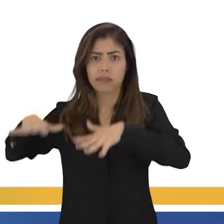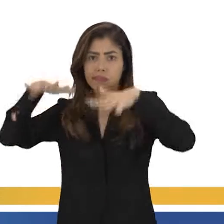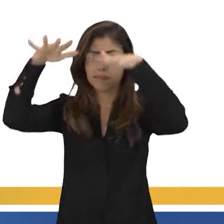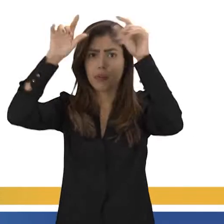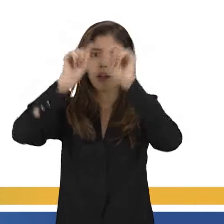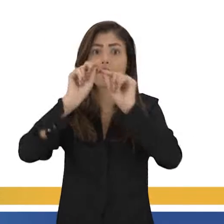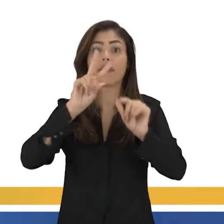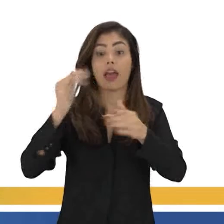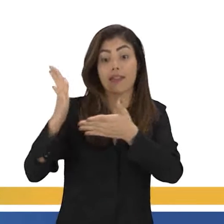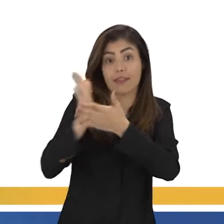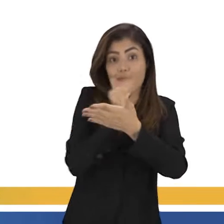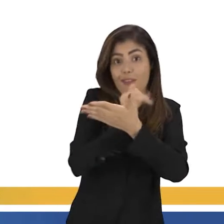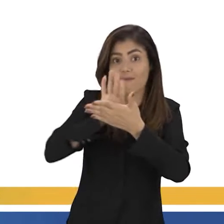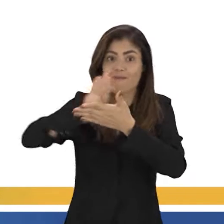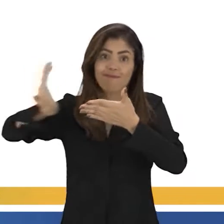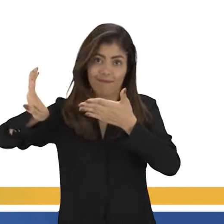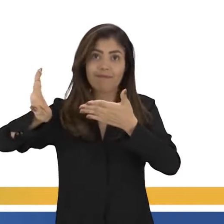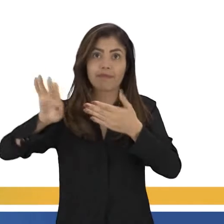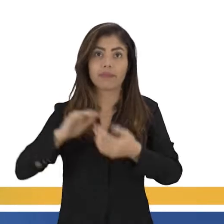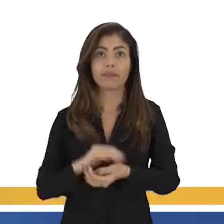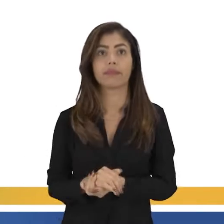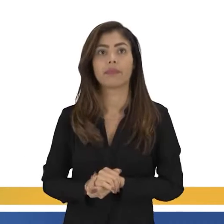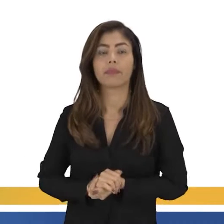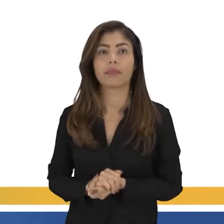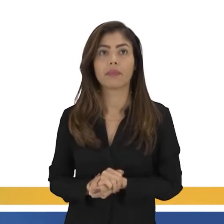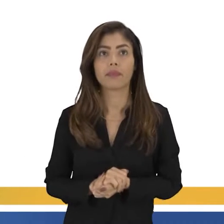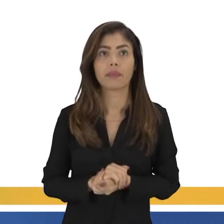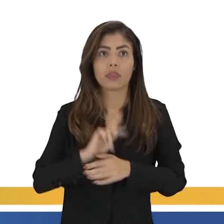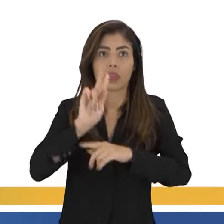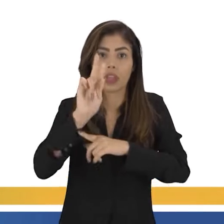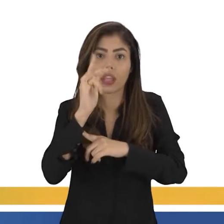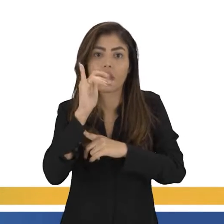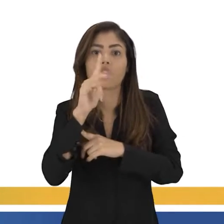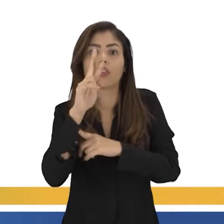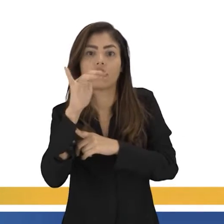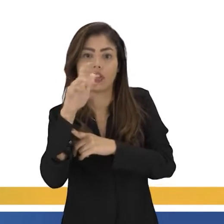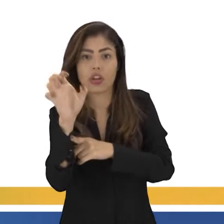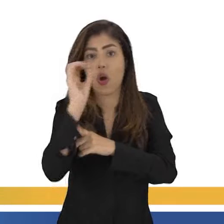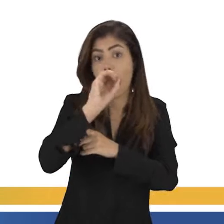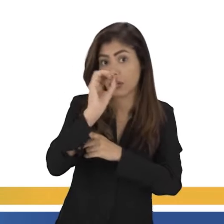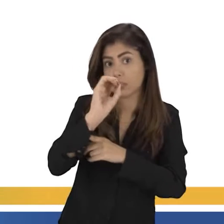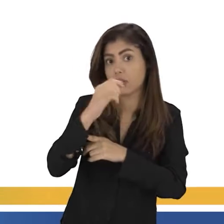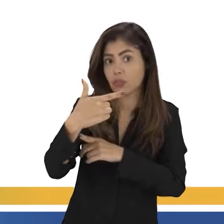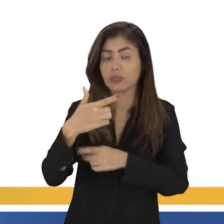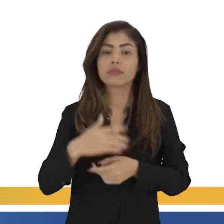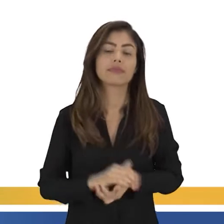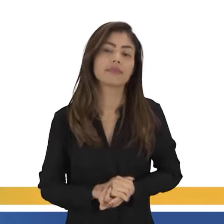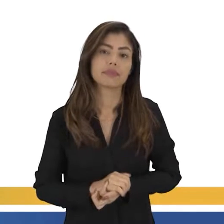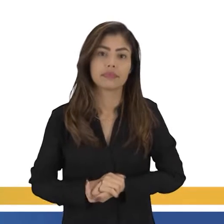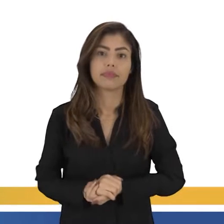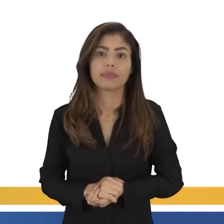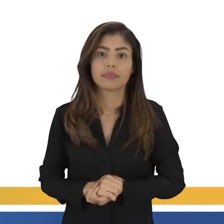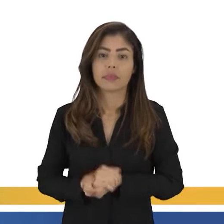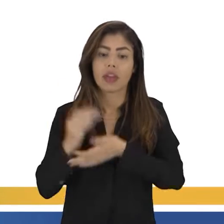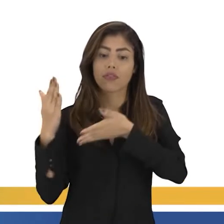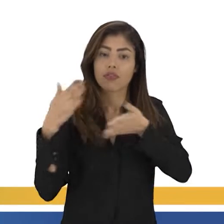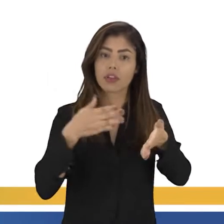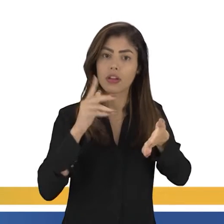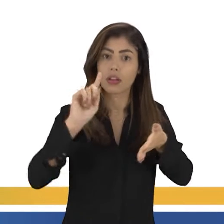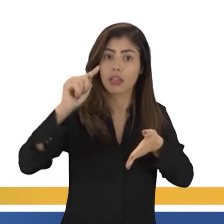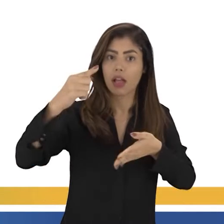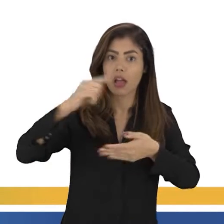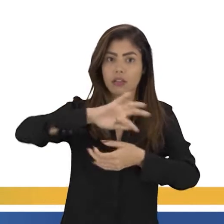se separam, né, que no caso que são os hidrogênios e oxigênios. O que é que vai acontecer? Então chegam lá